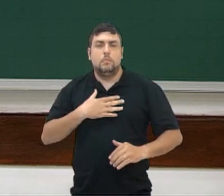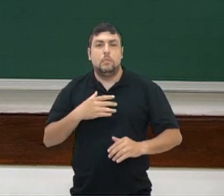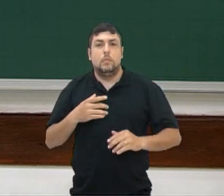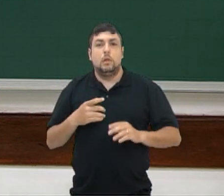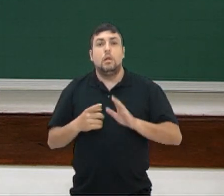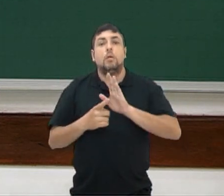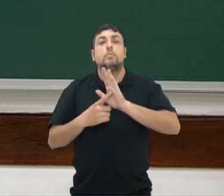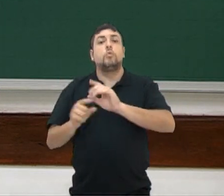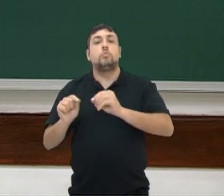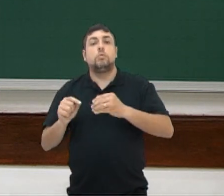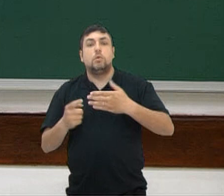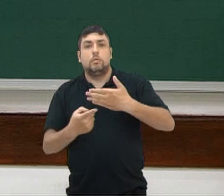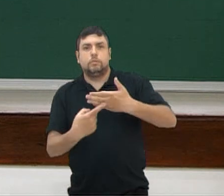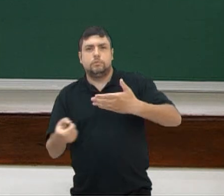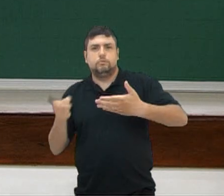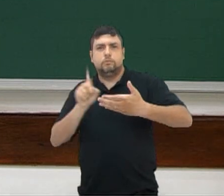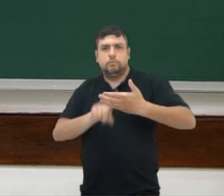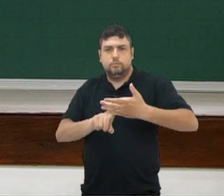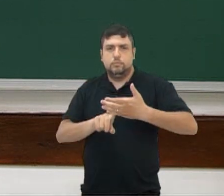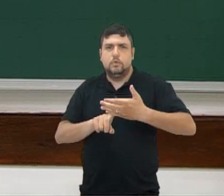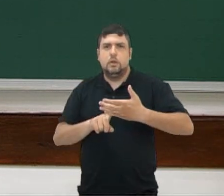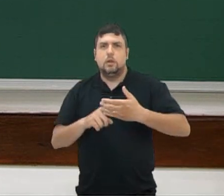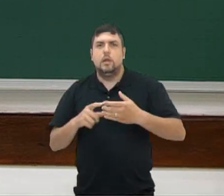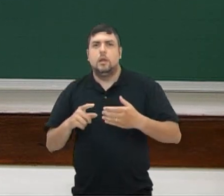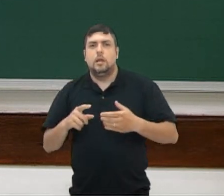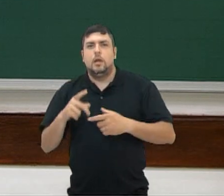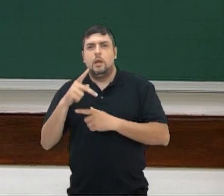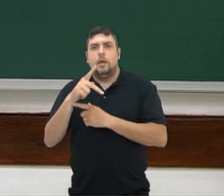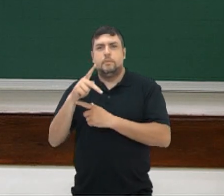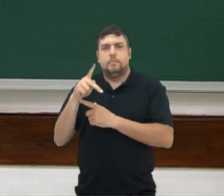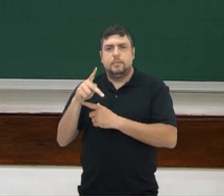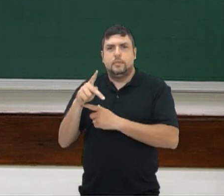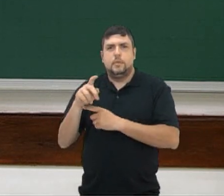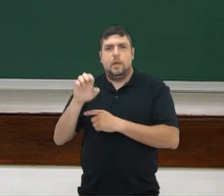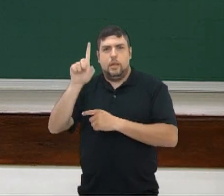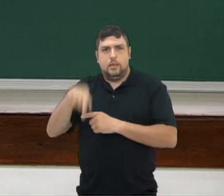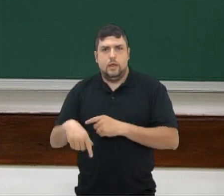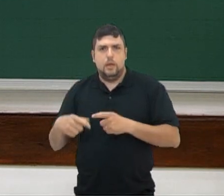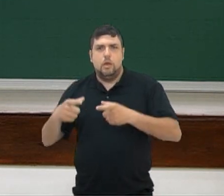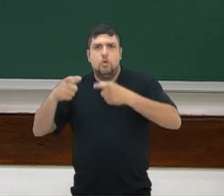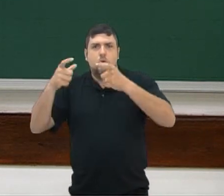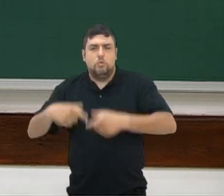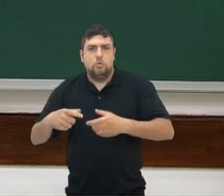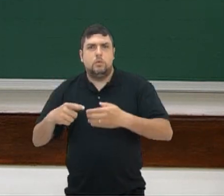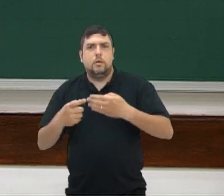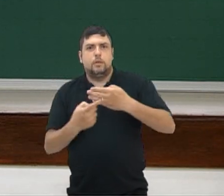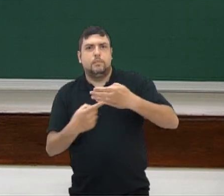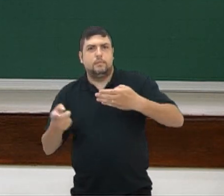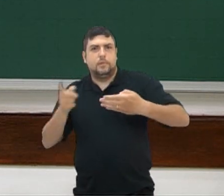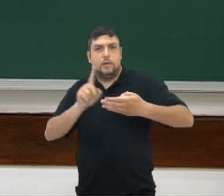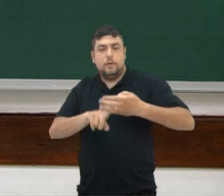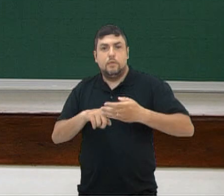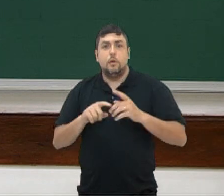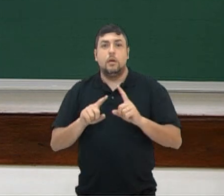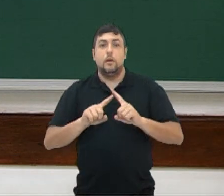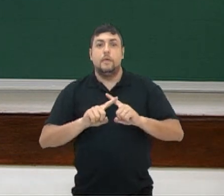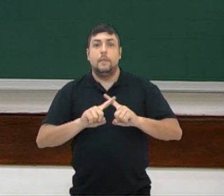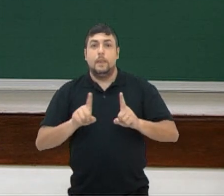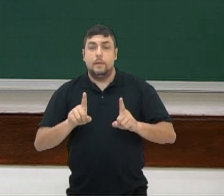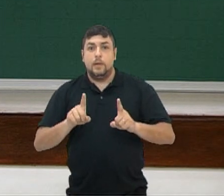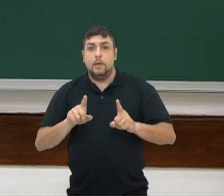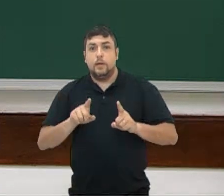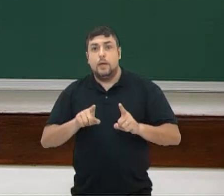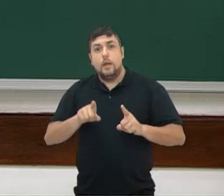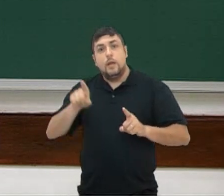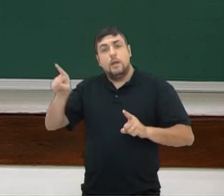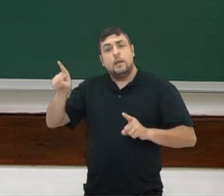Uma metáfora, né? A Passárgada é um lugar metafórico. Ela não existe enquanto cidade, enquanto lugar, mas ela é uma